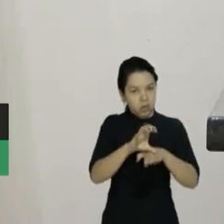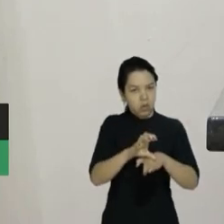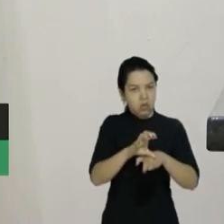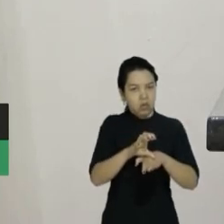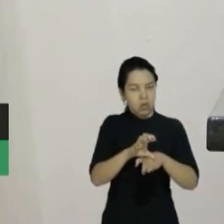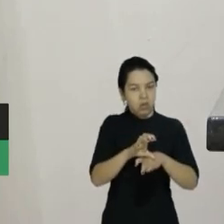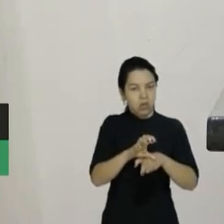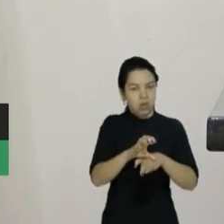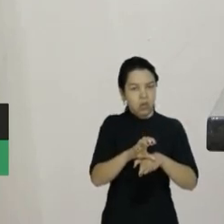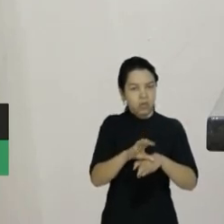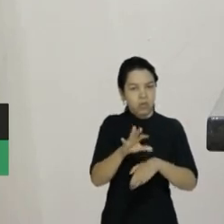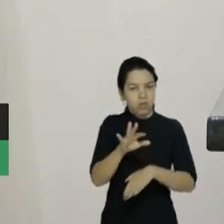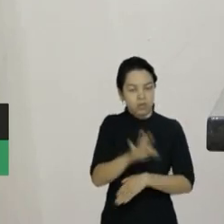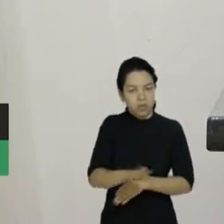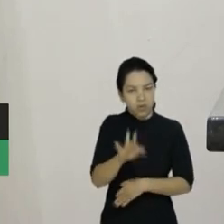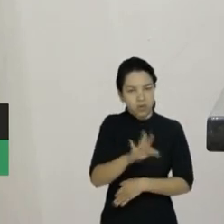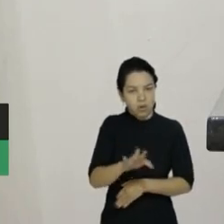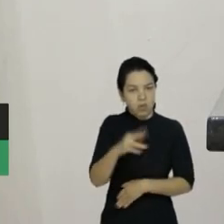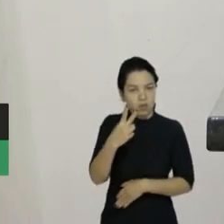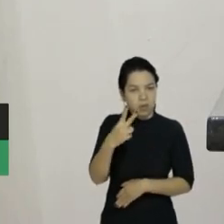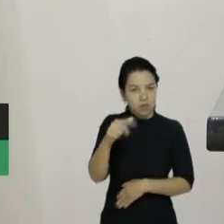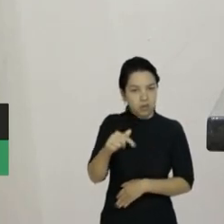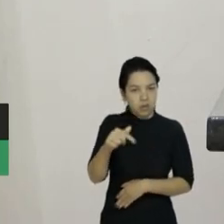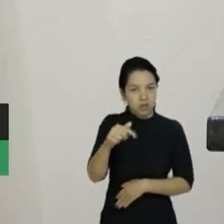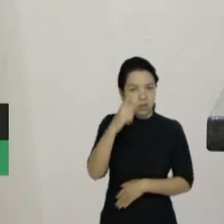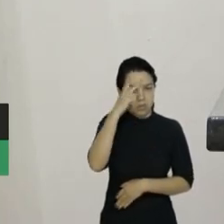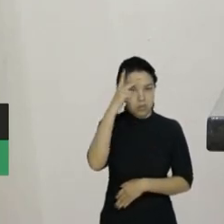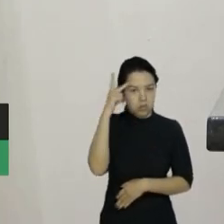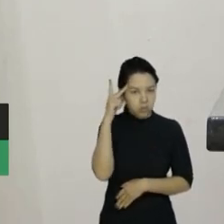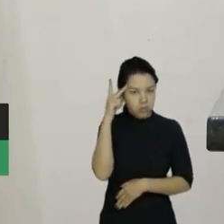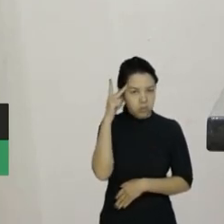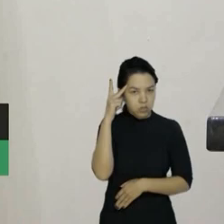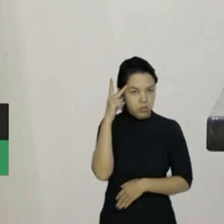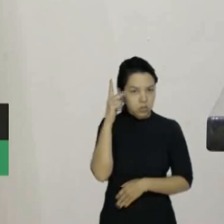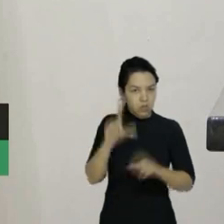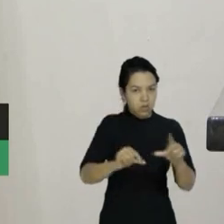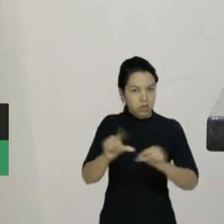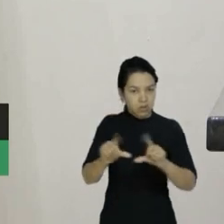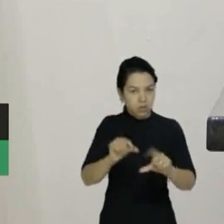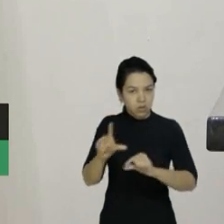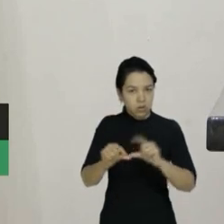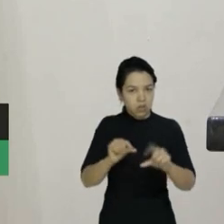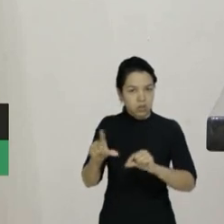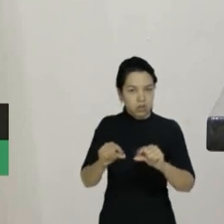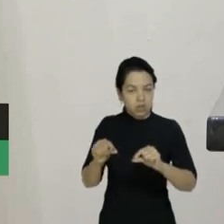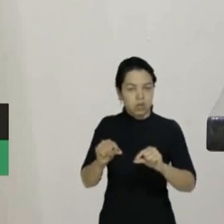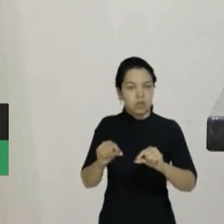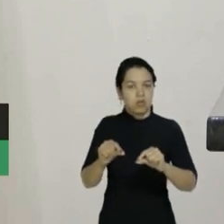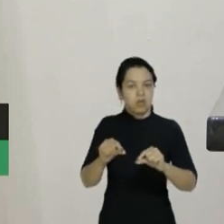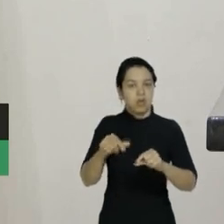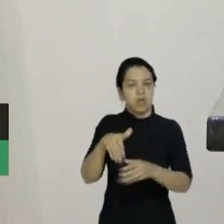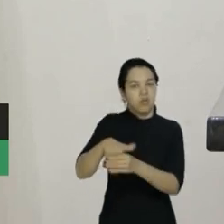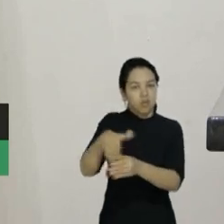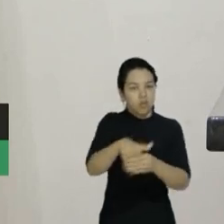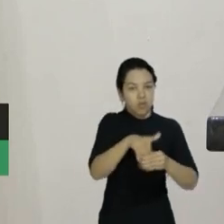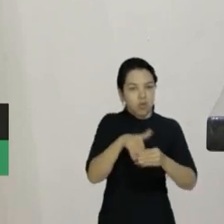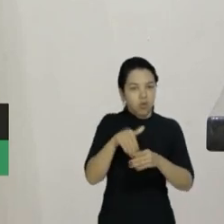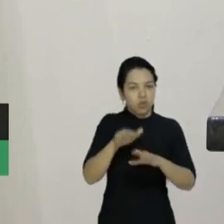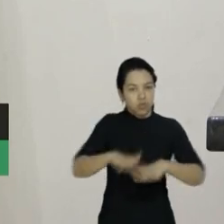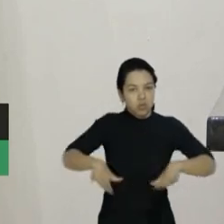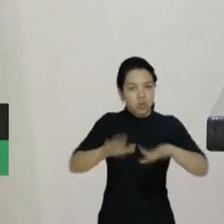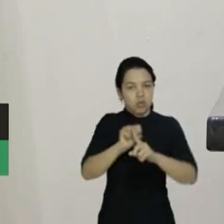Federal, de 27 pessoas efetivas, 27 suplentes, eleitas democraticamente por toda a sociedade de